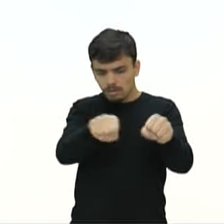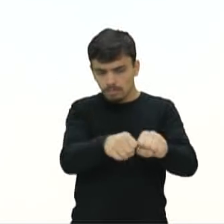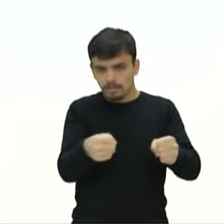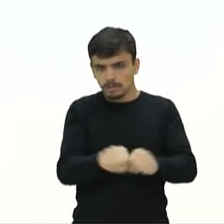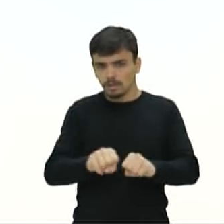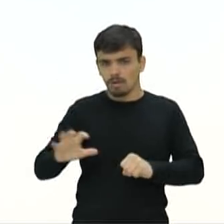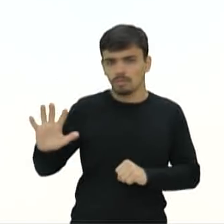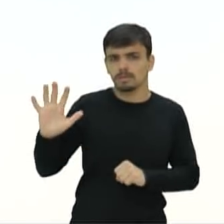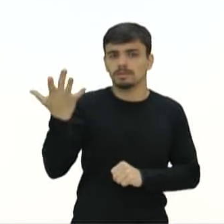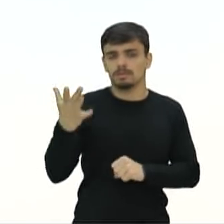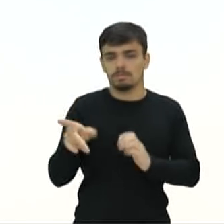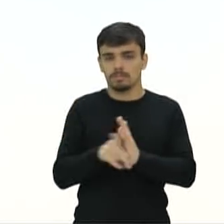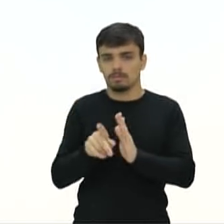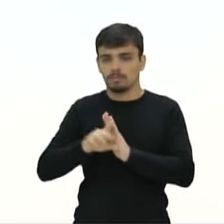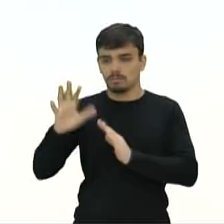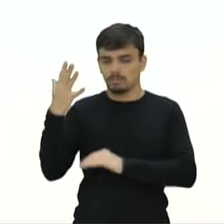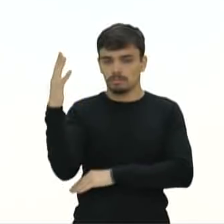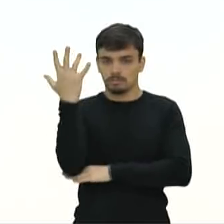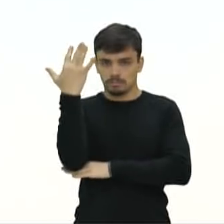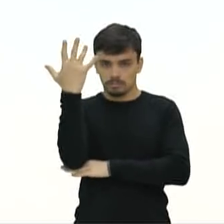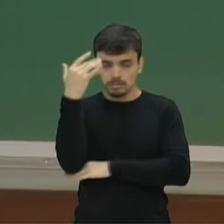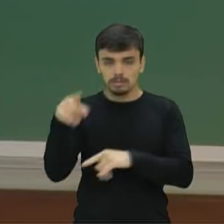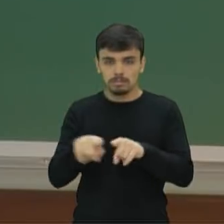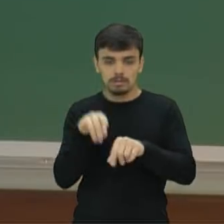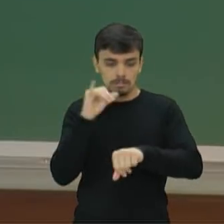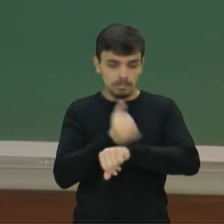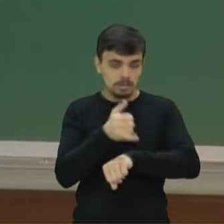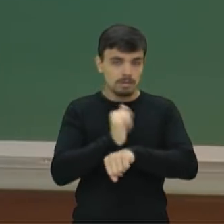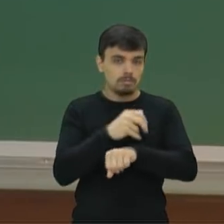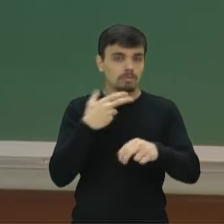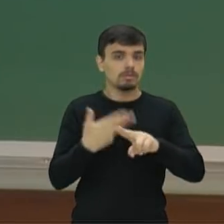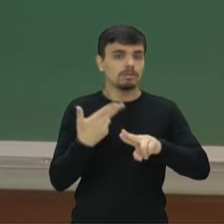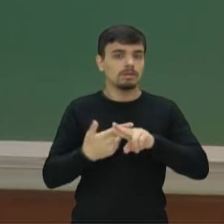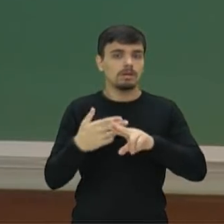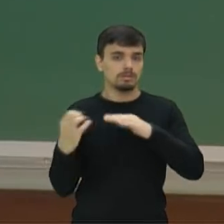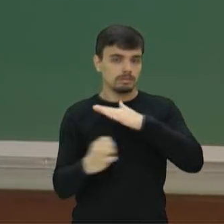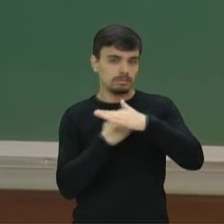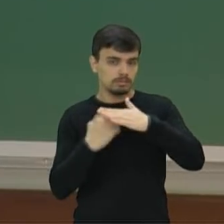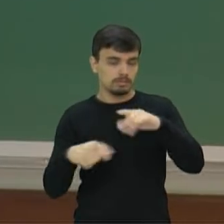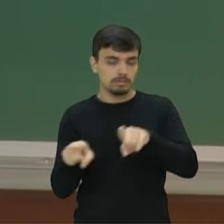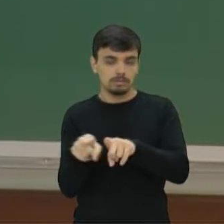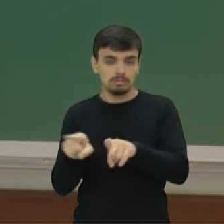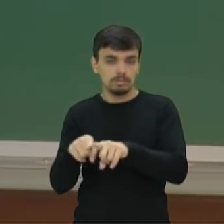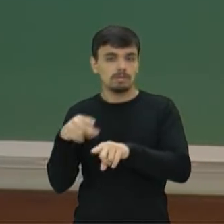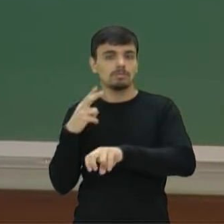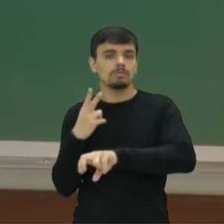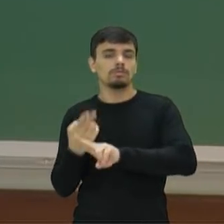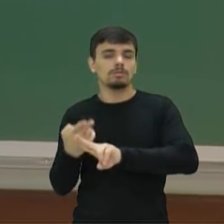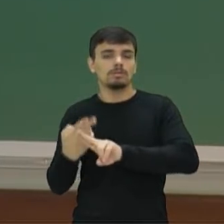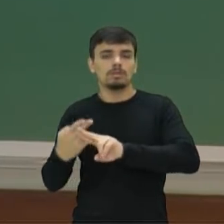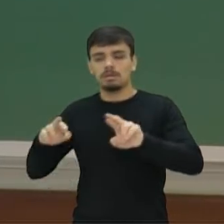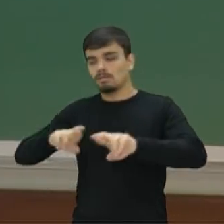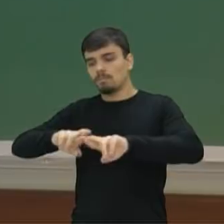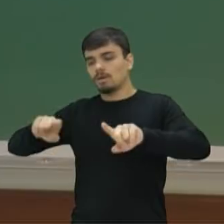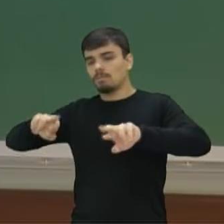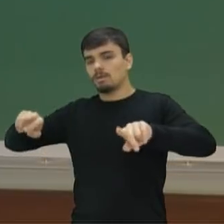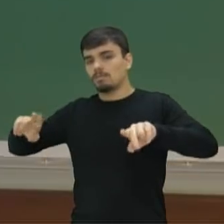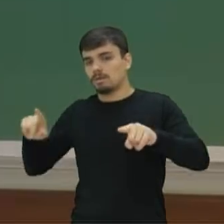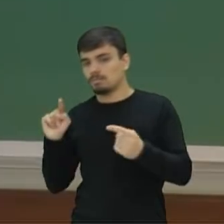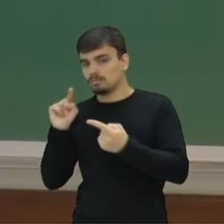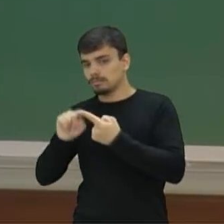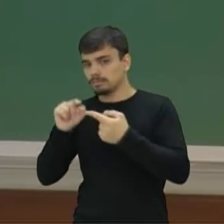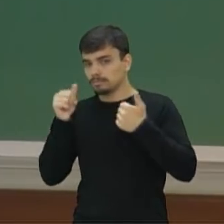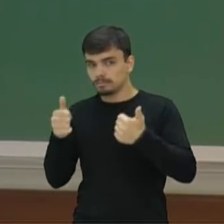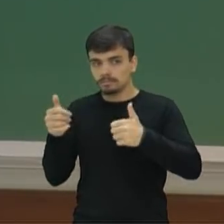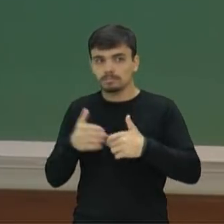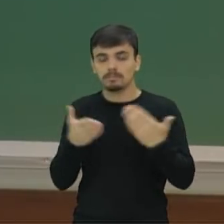ambiental causado pela extração de minério, para ser utilizado na indústria, para ser utilizado com as mais diversas